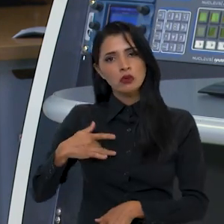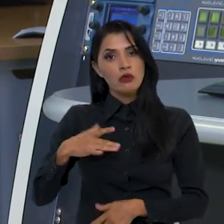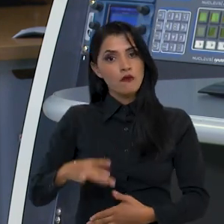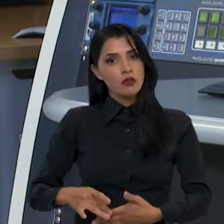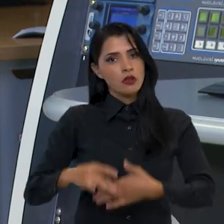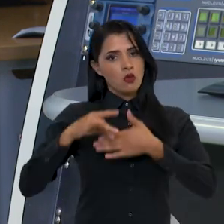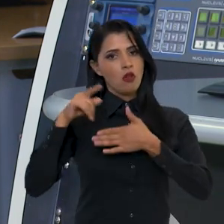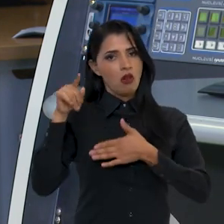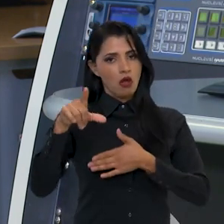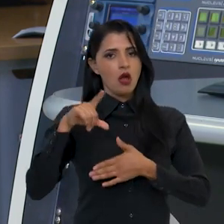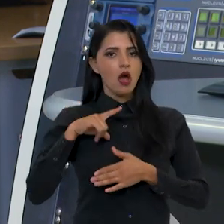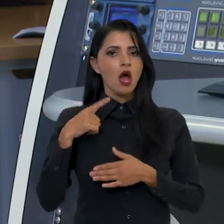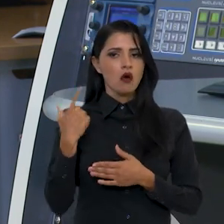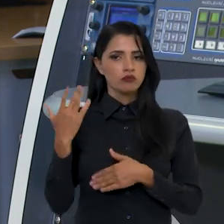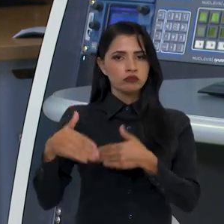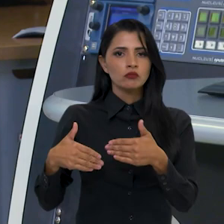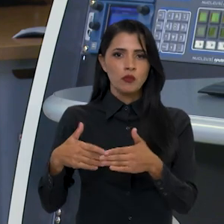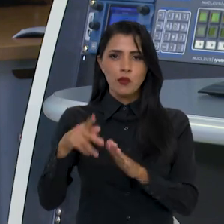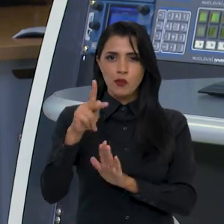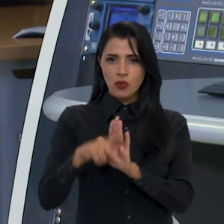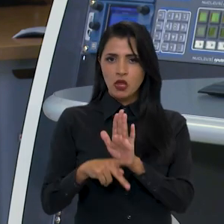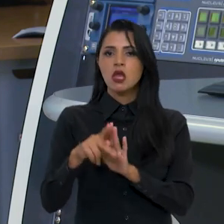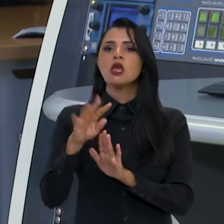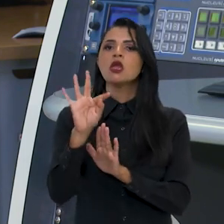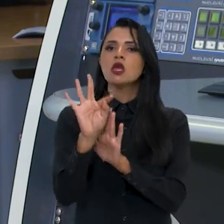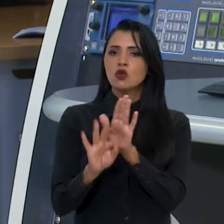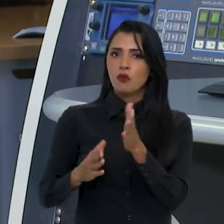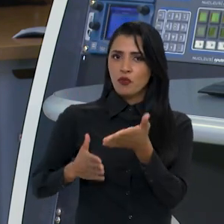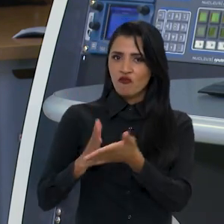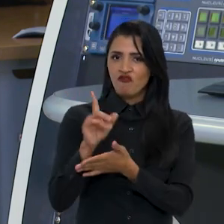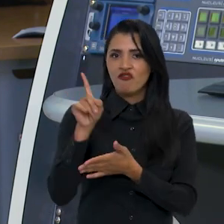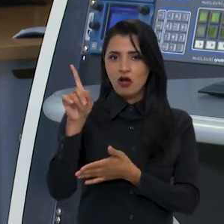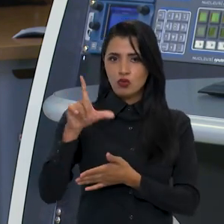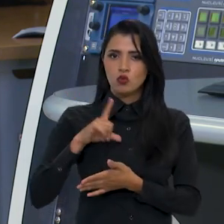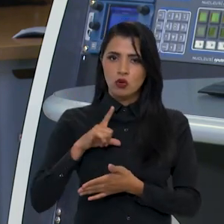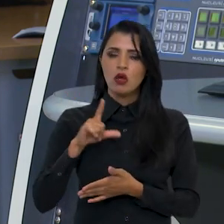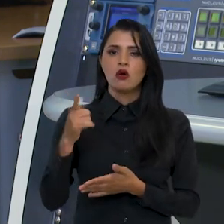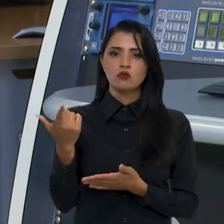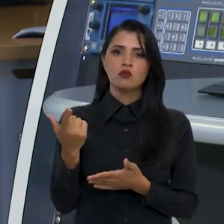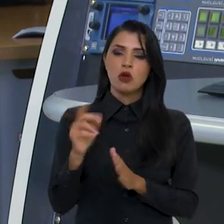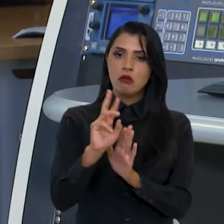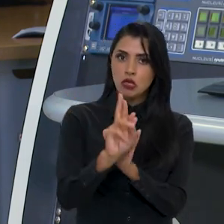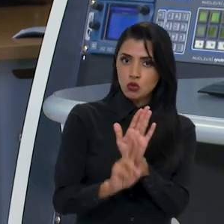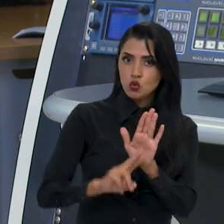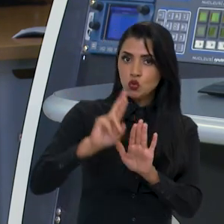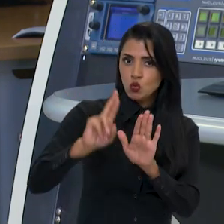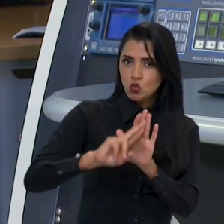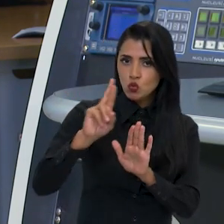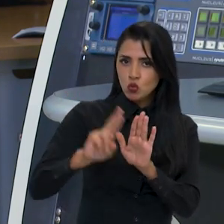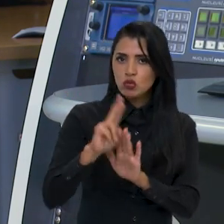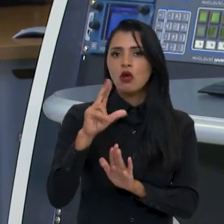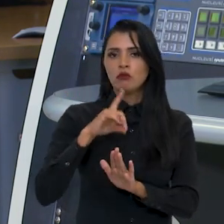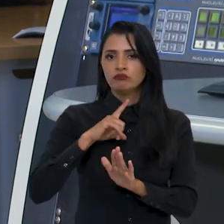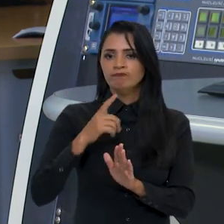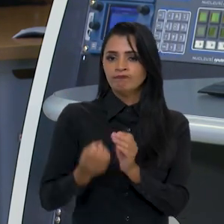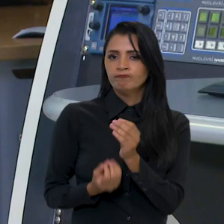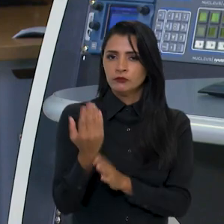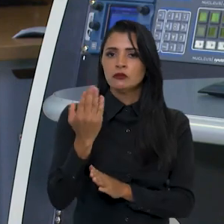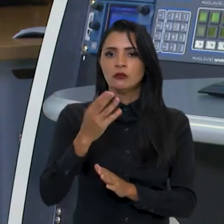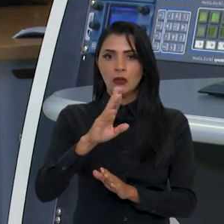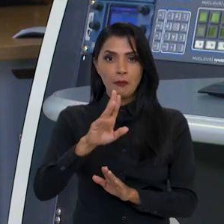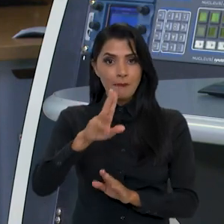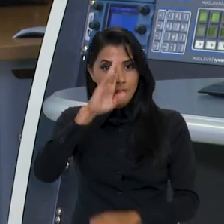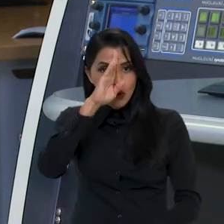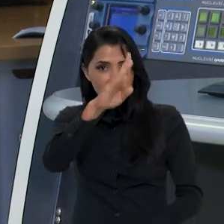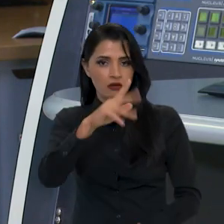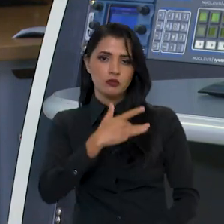e liderou um processo que foi aprovado na Assembleia Mundial da Saúde, uma resolução que estabelece prioridade